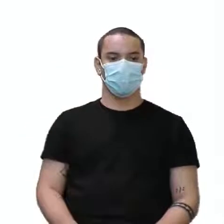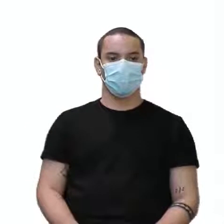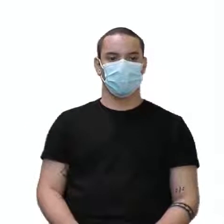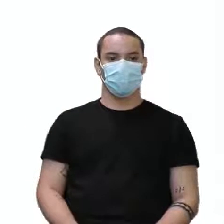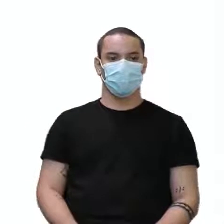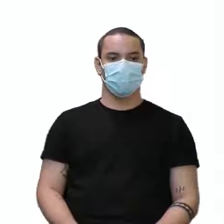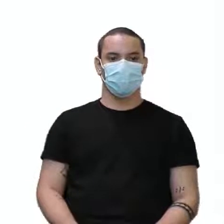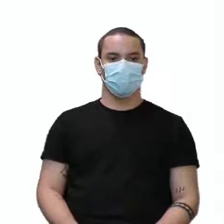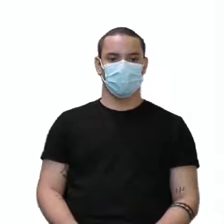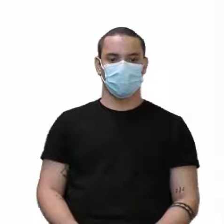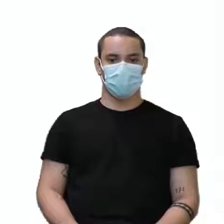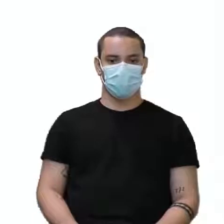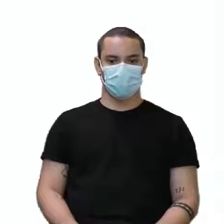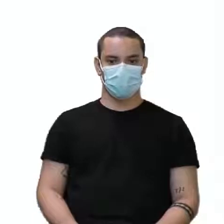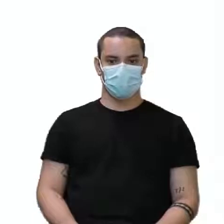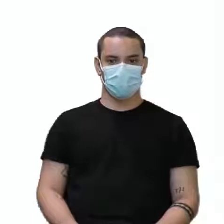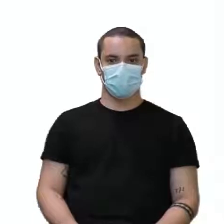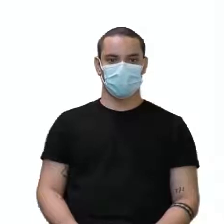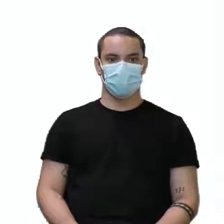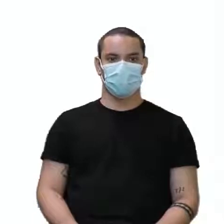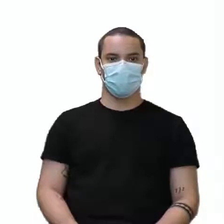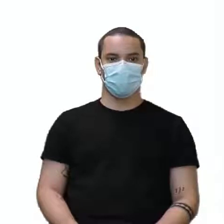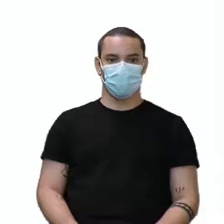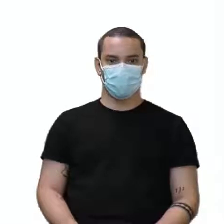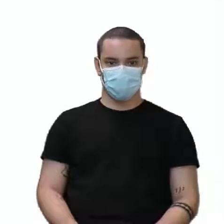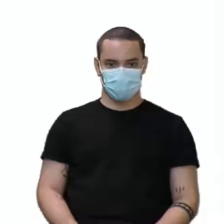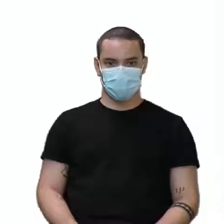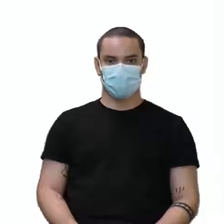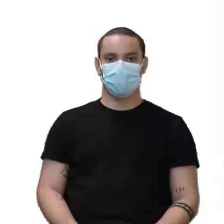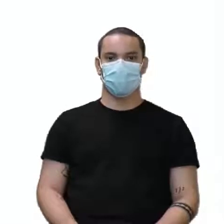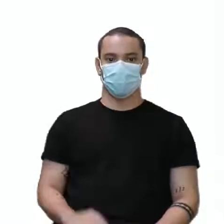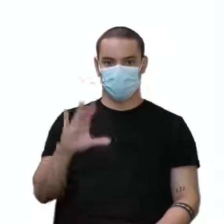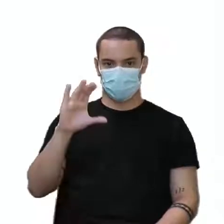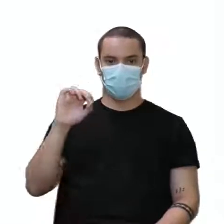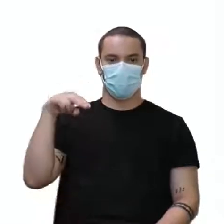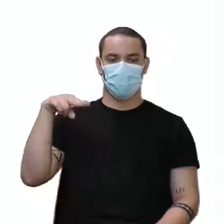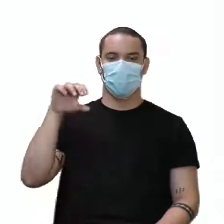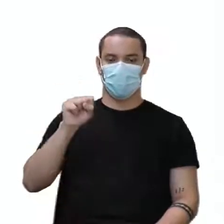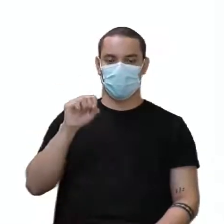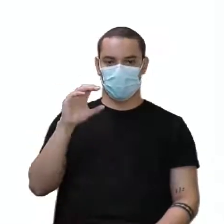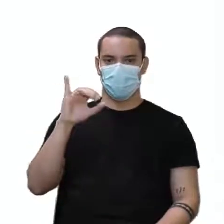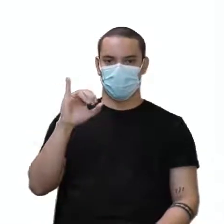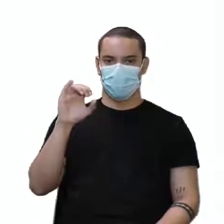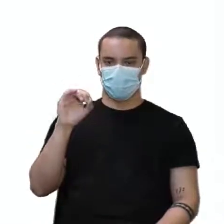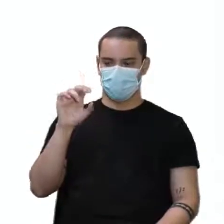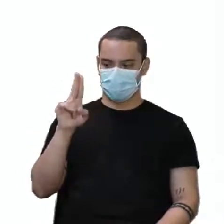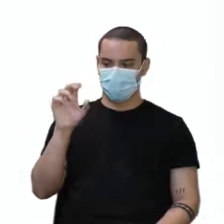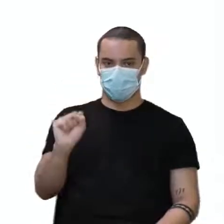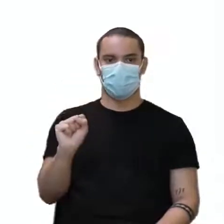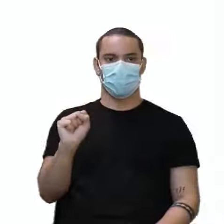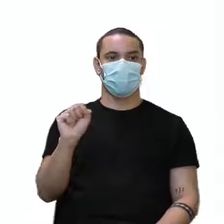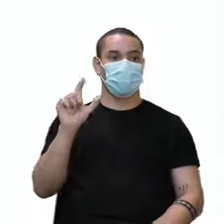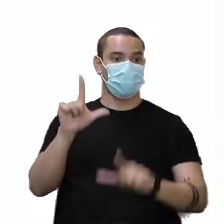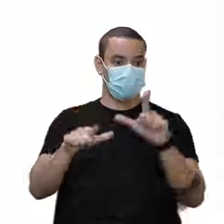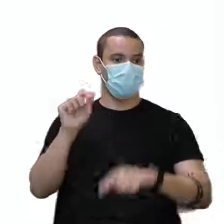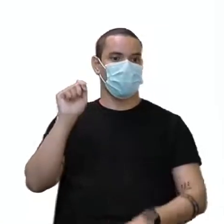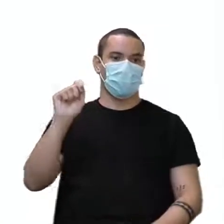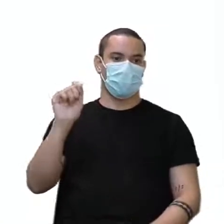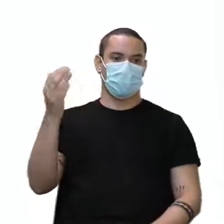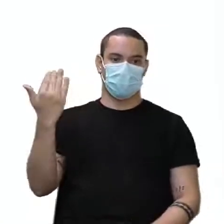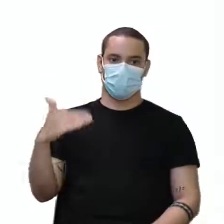of who I am. I've always been very conscious of who I am. A letra A, bem aqui para